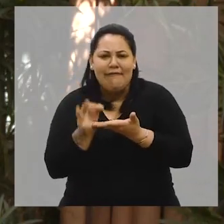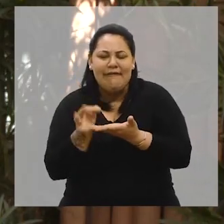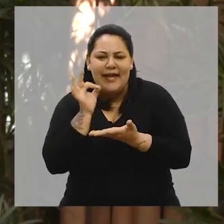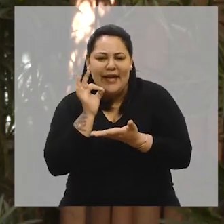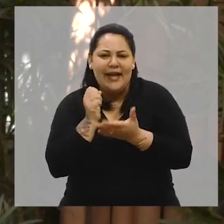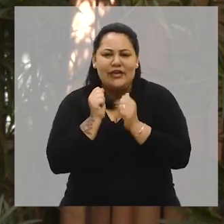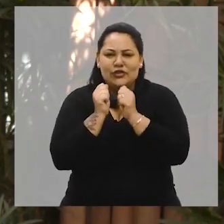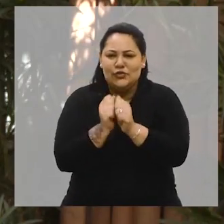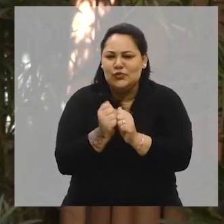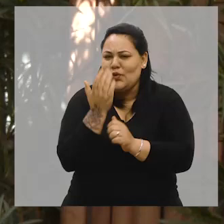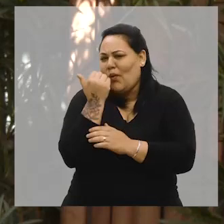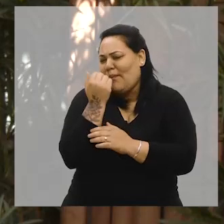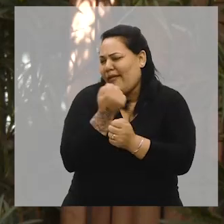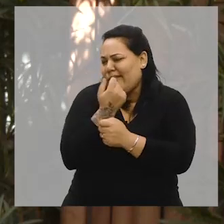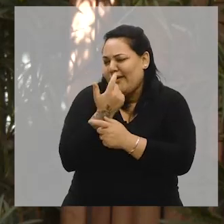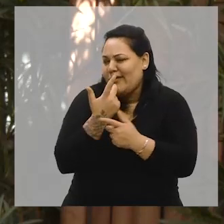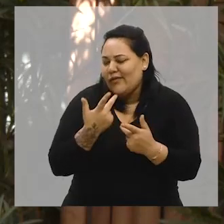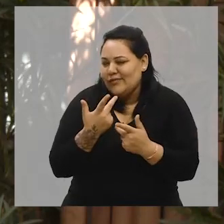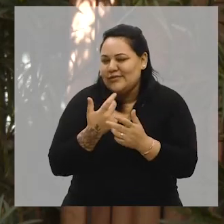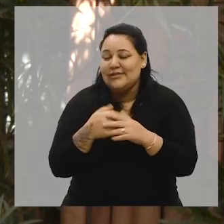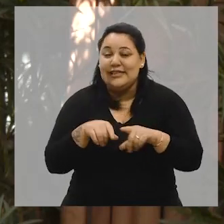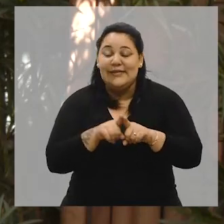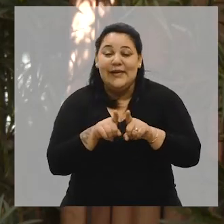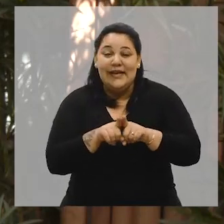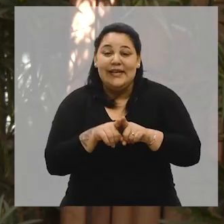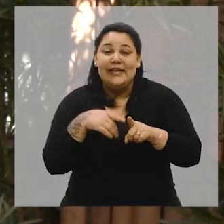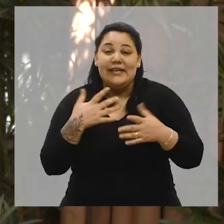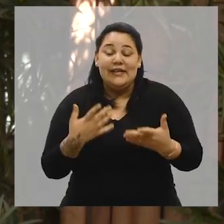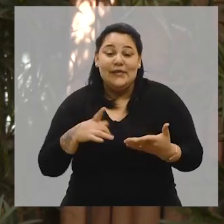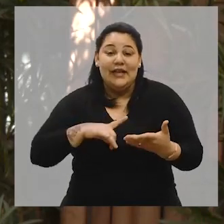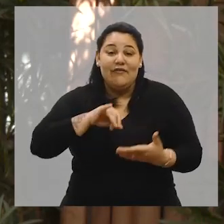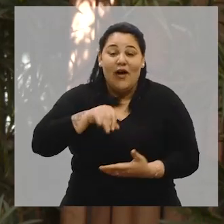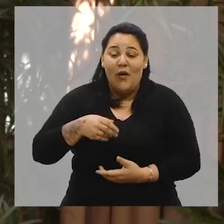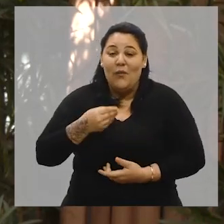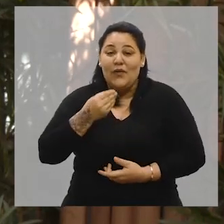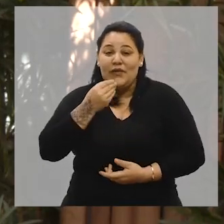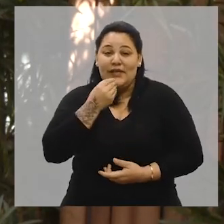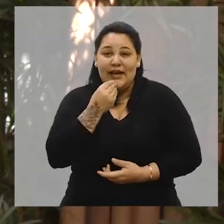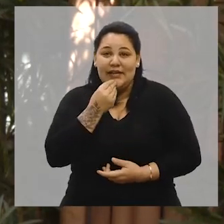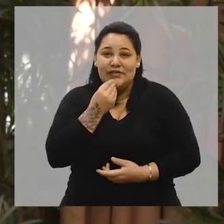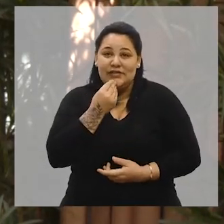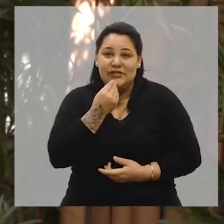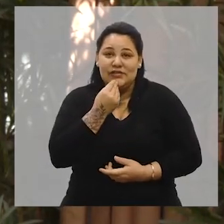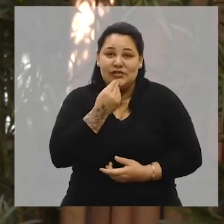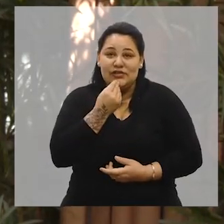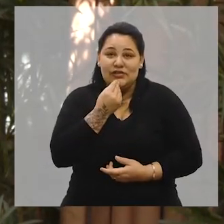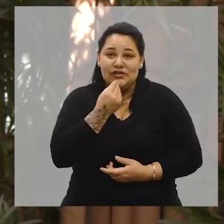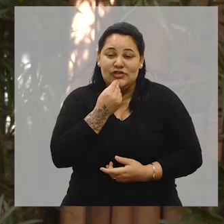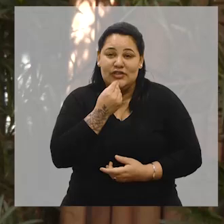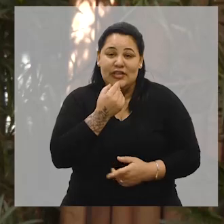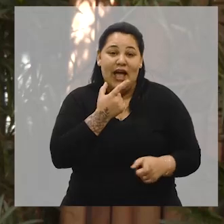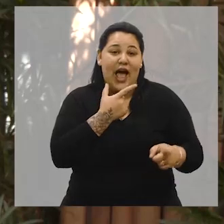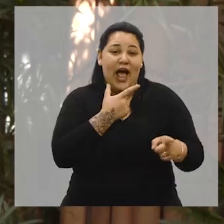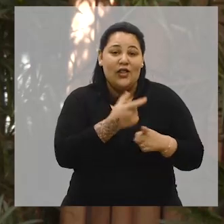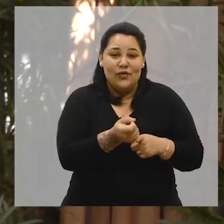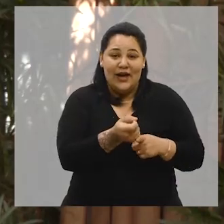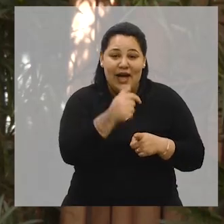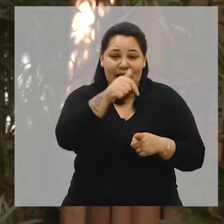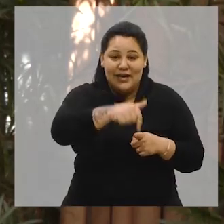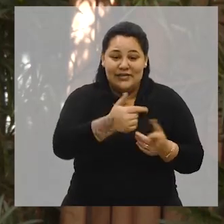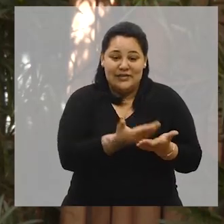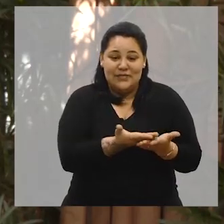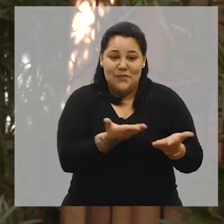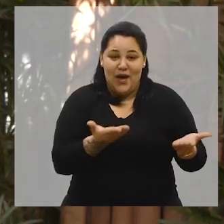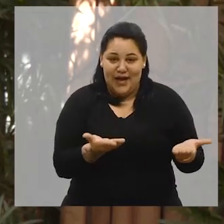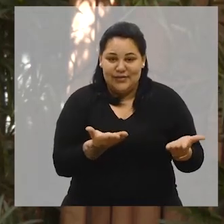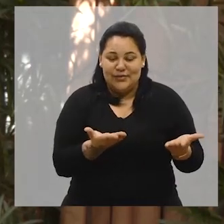um lanchinho. Então, quando a gente surgiu a oportunidade da locação desse espaço, a casa era